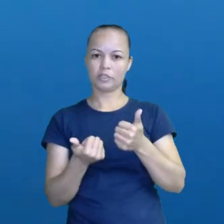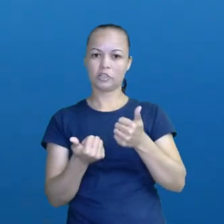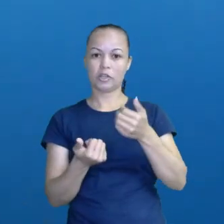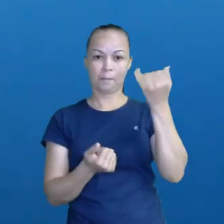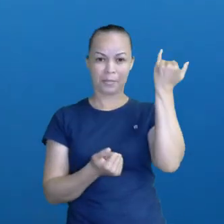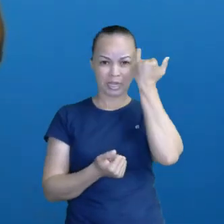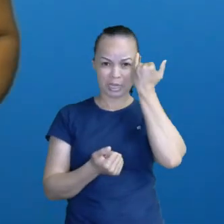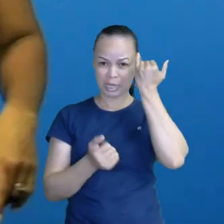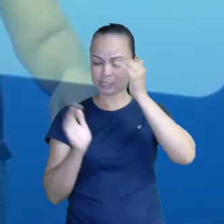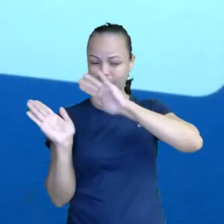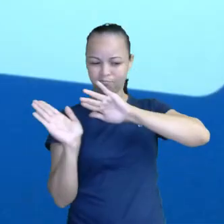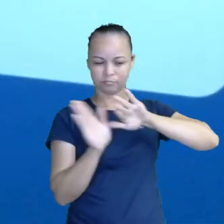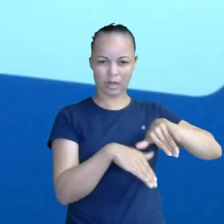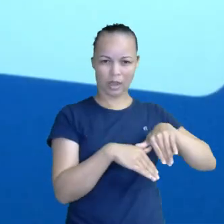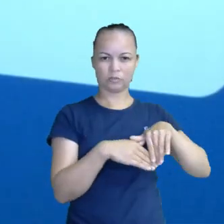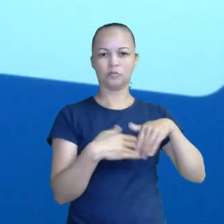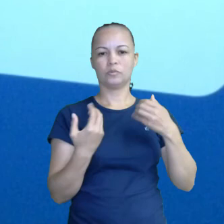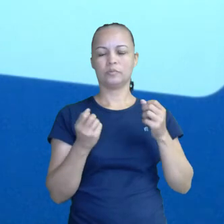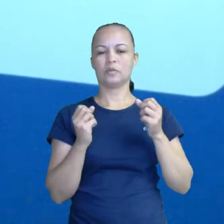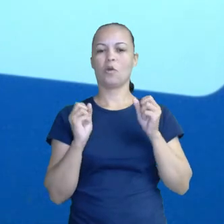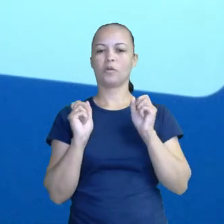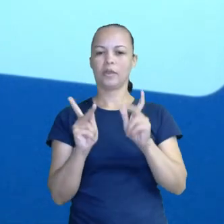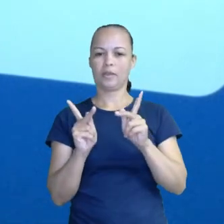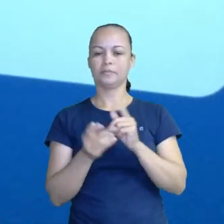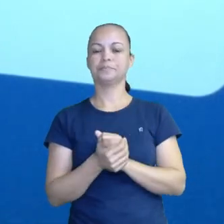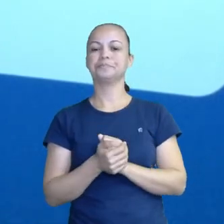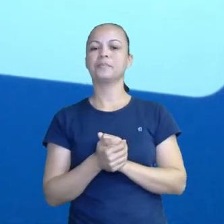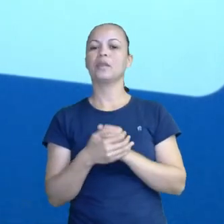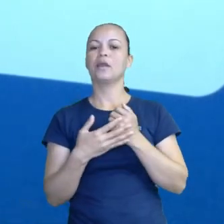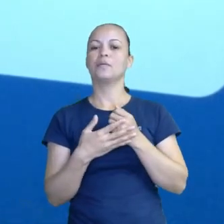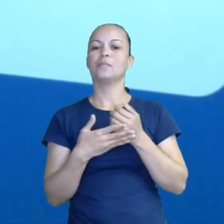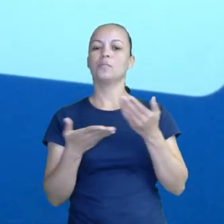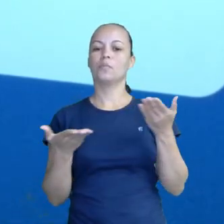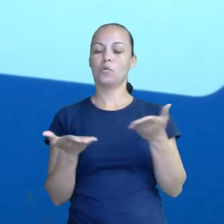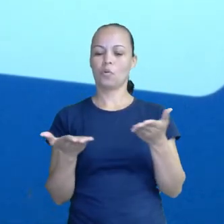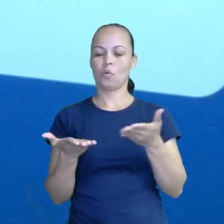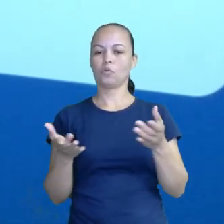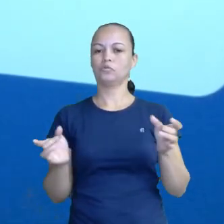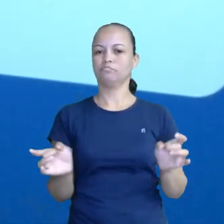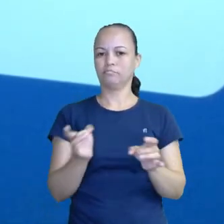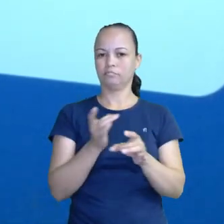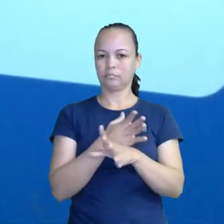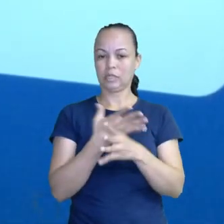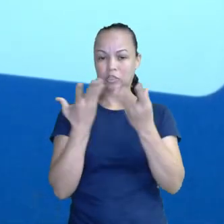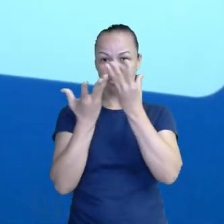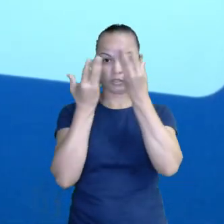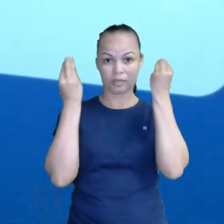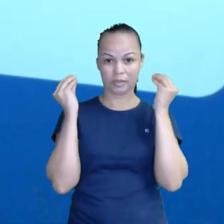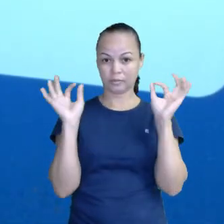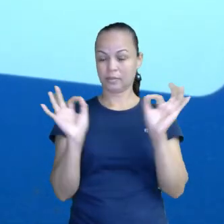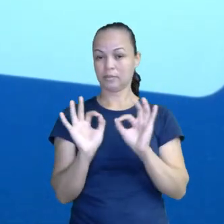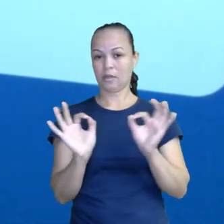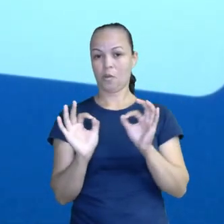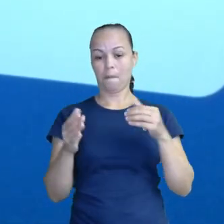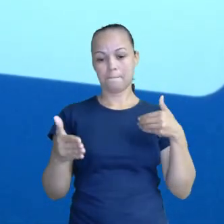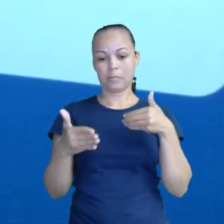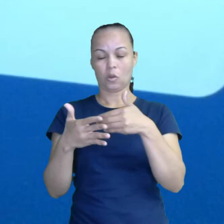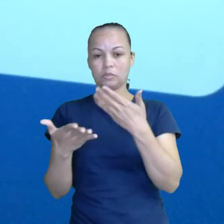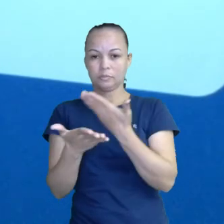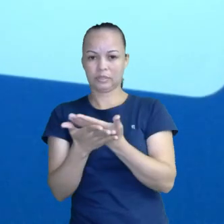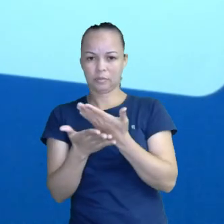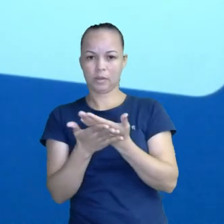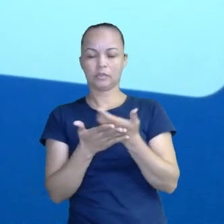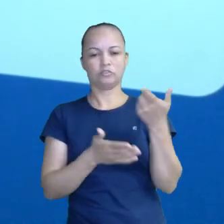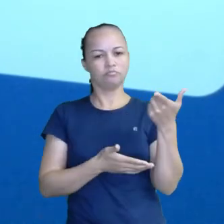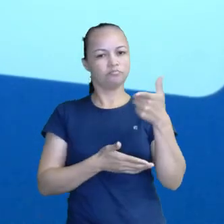atividade Ok por hoje é só certo não esqueça próximo até semana